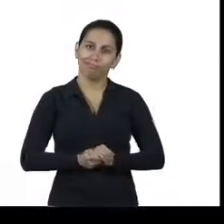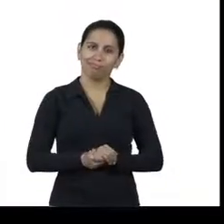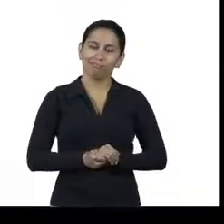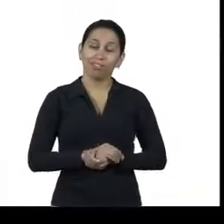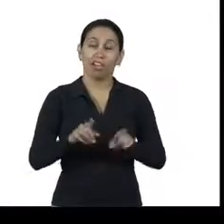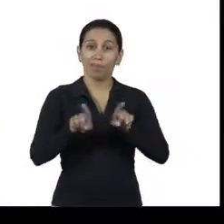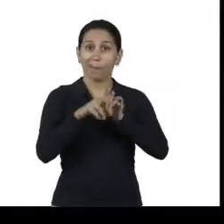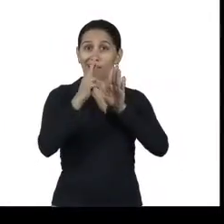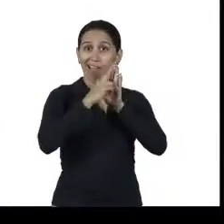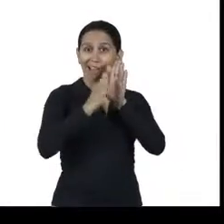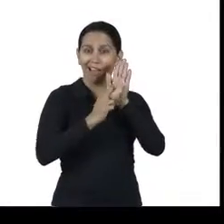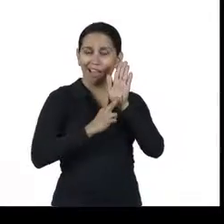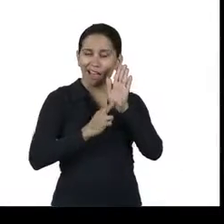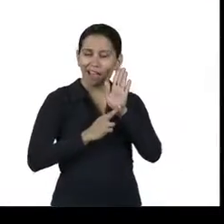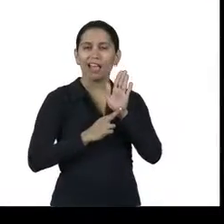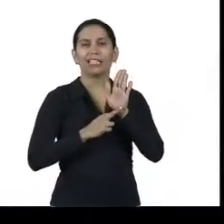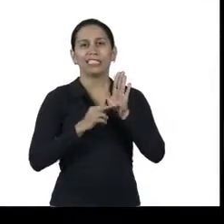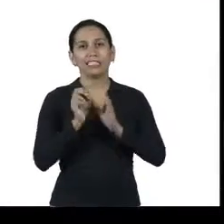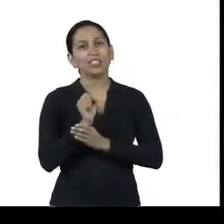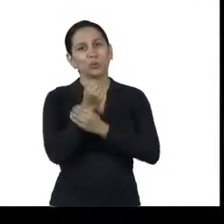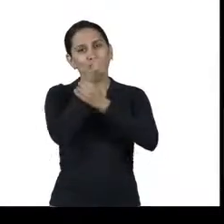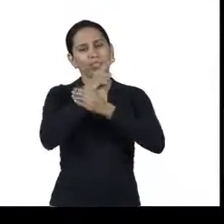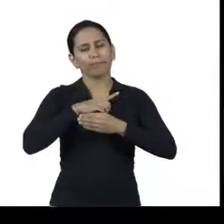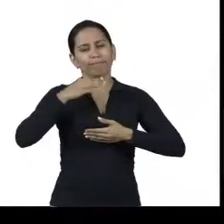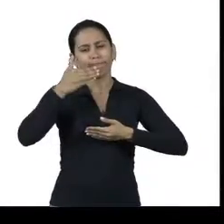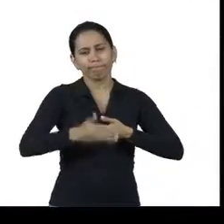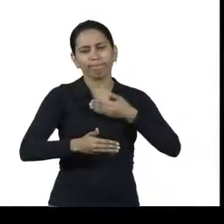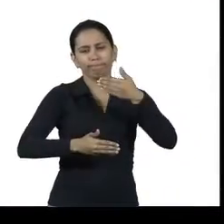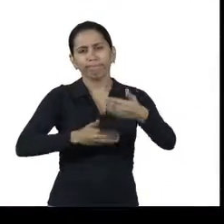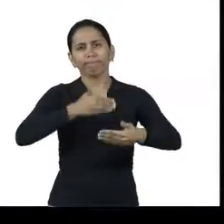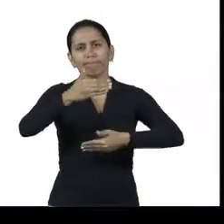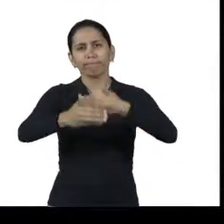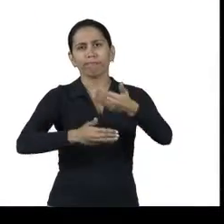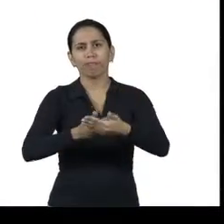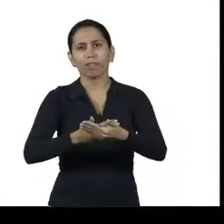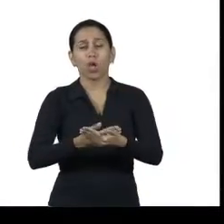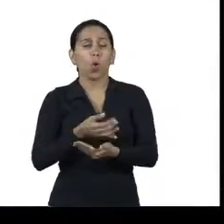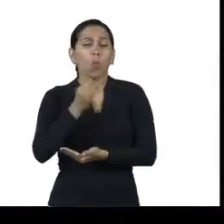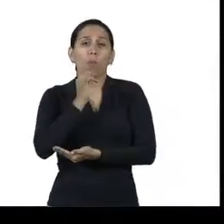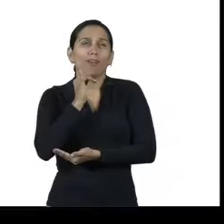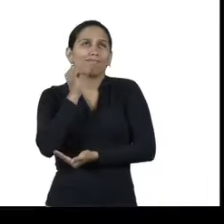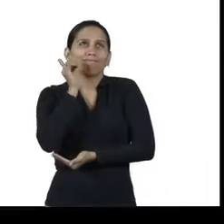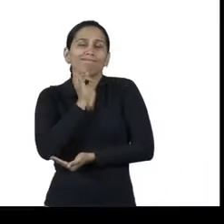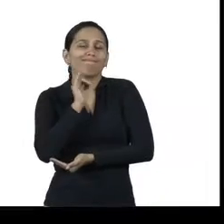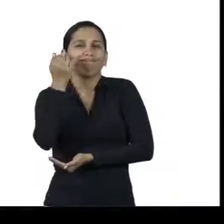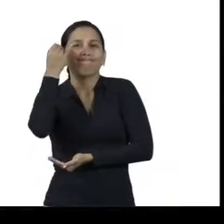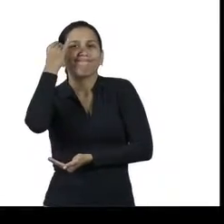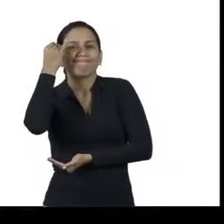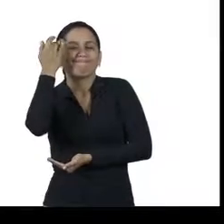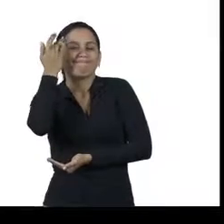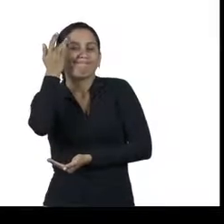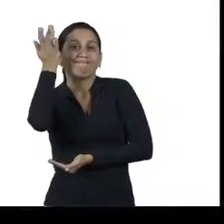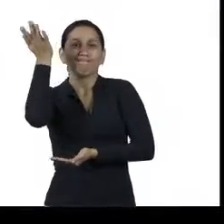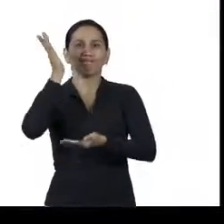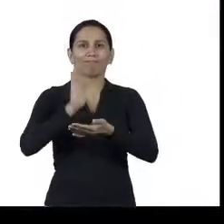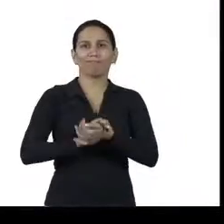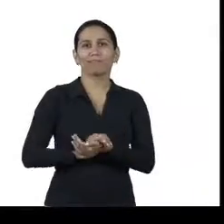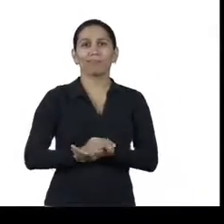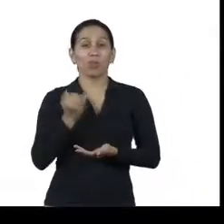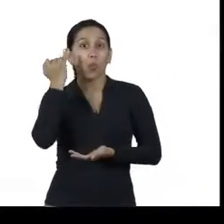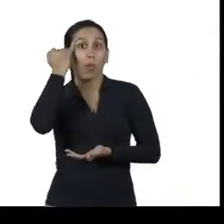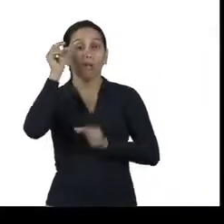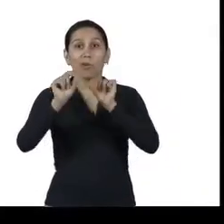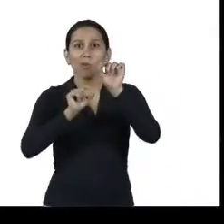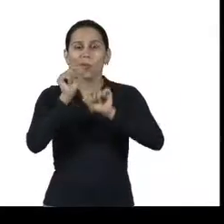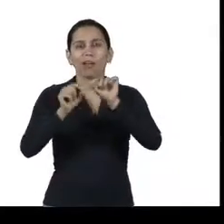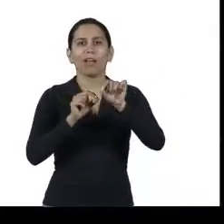segurança também pode seguir uma ordem. Uma sugestão seria começar com as medidas preventivas, que são definidas a partir de uma análise